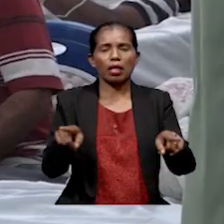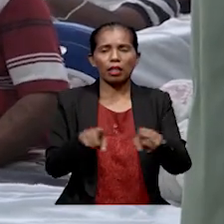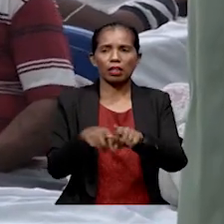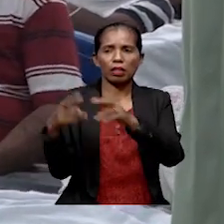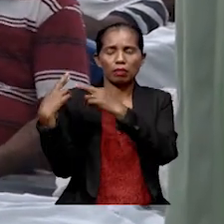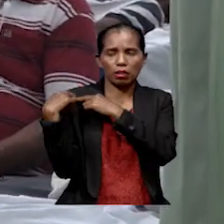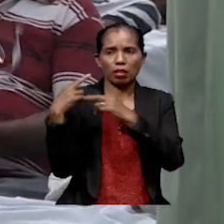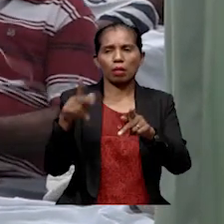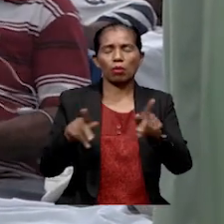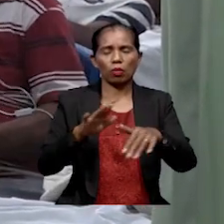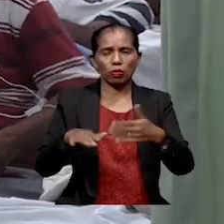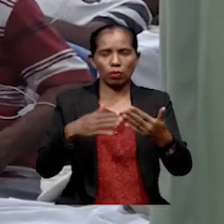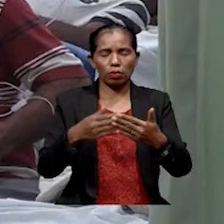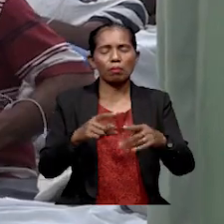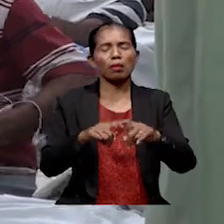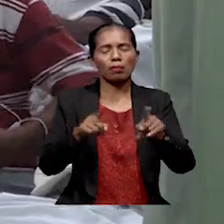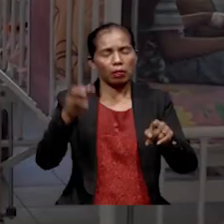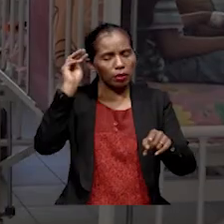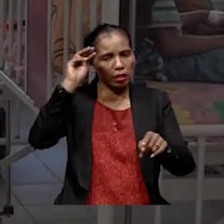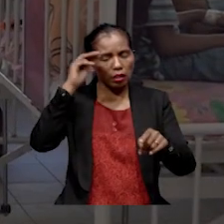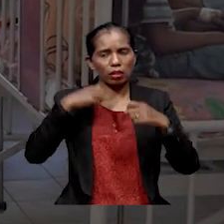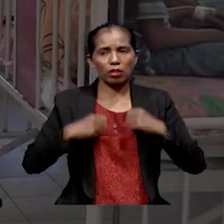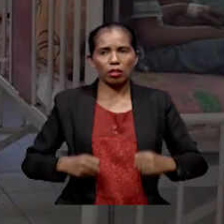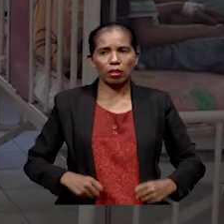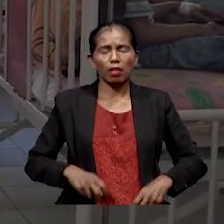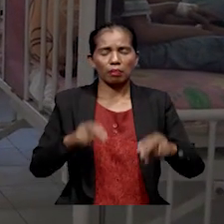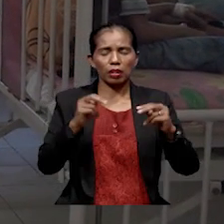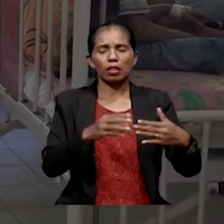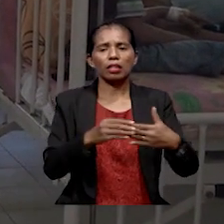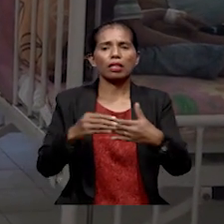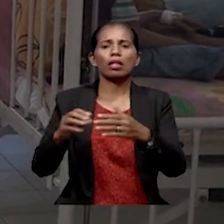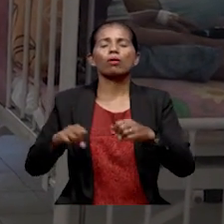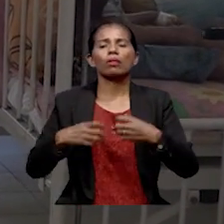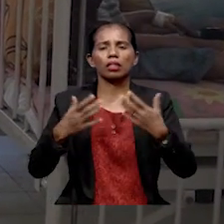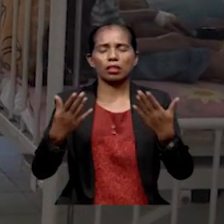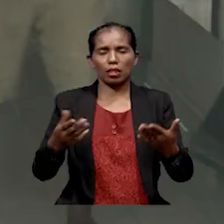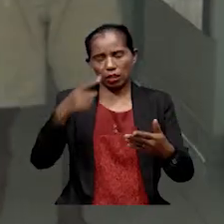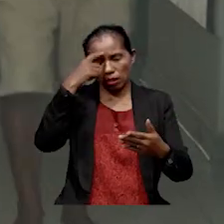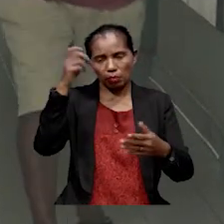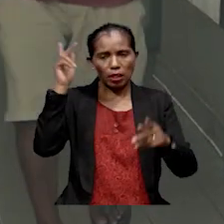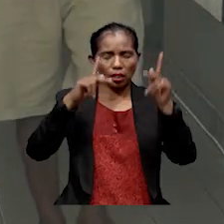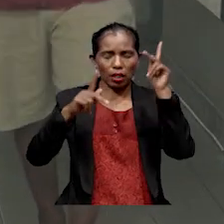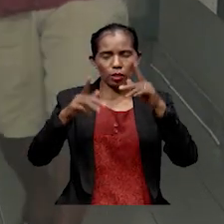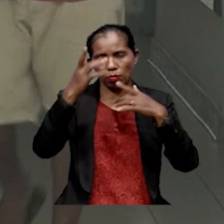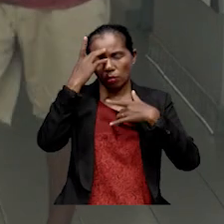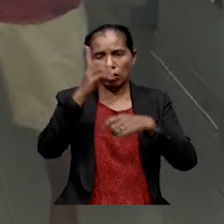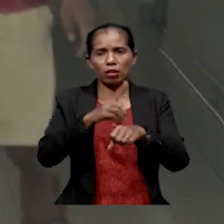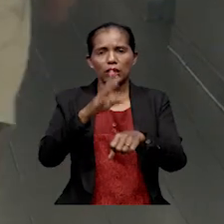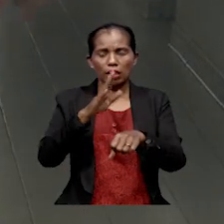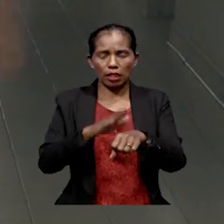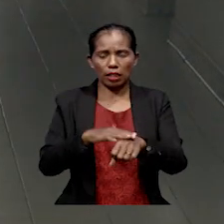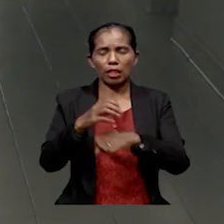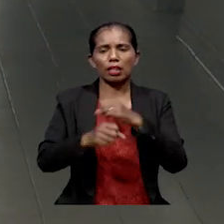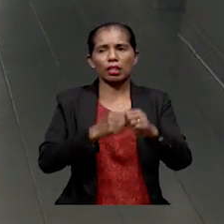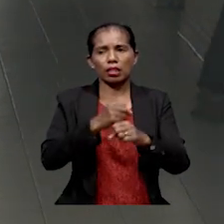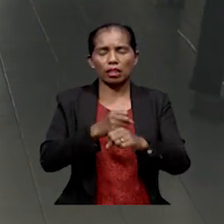responsabilidade em hotunian, mebe Ministério Saúde precisa organiza o insa antecipa tamba caso dengue acontece cada tinang